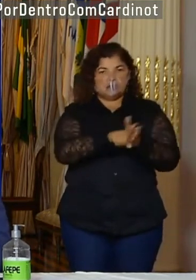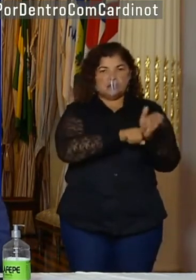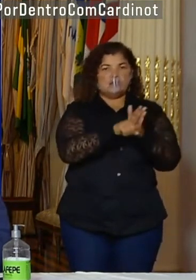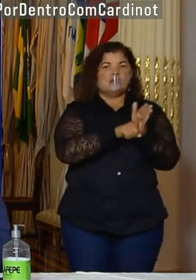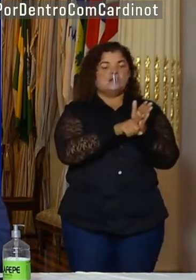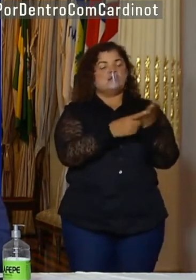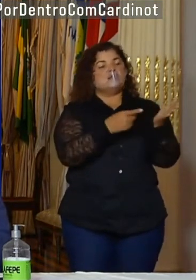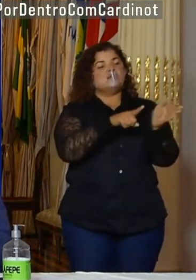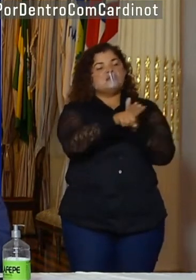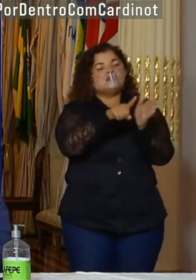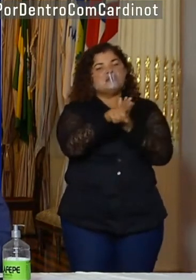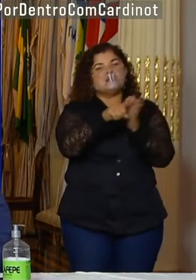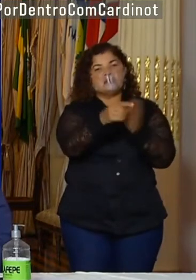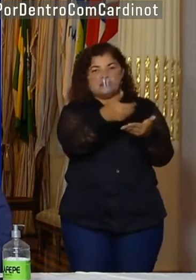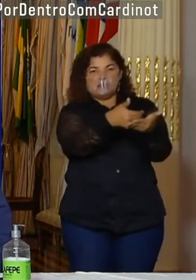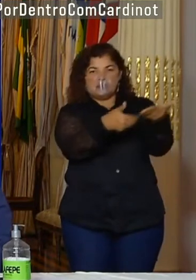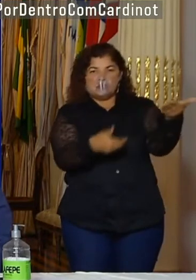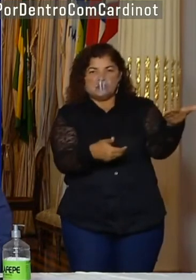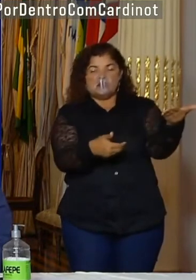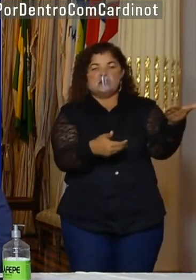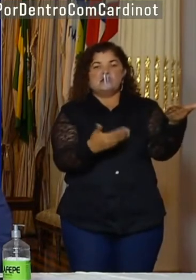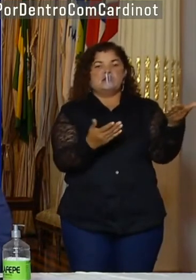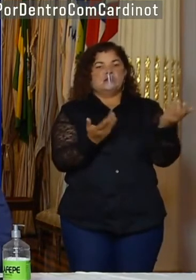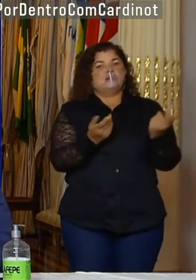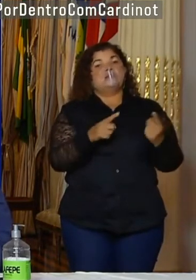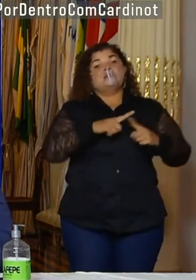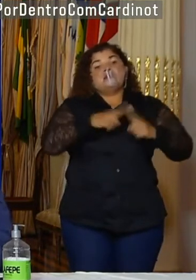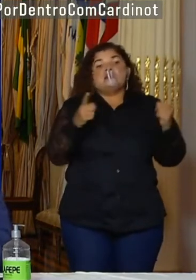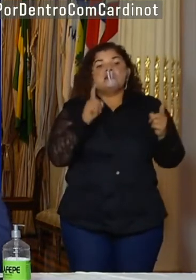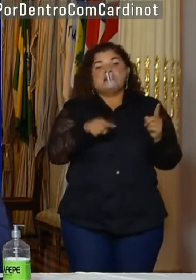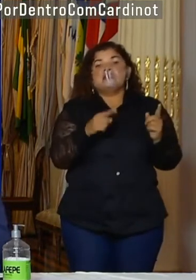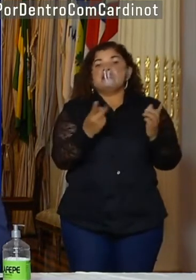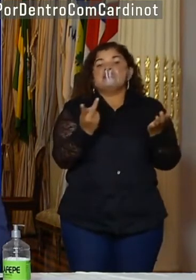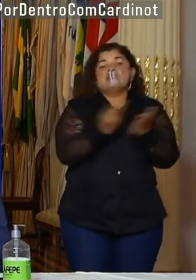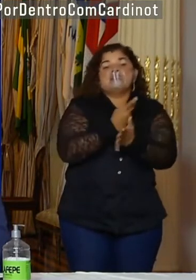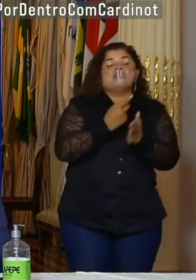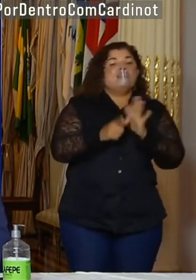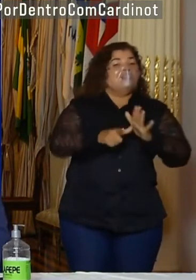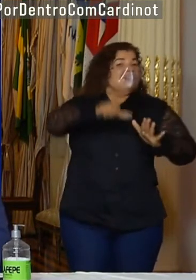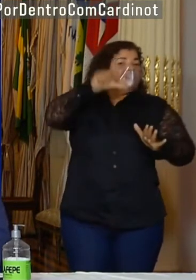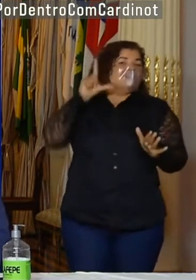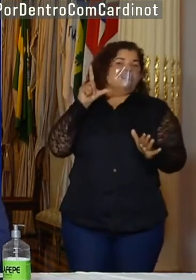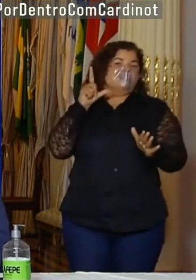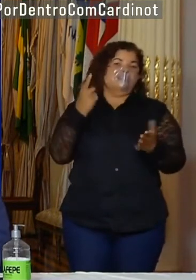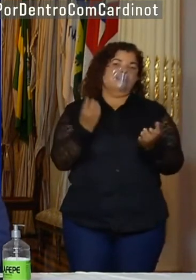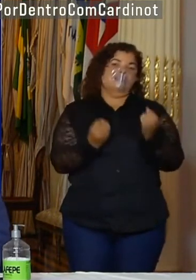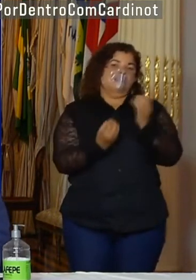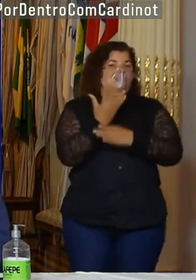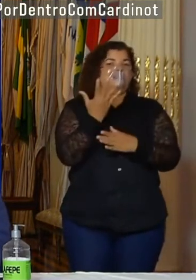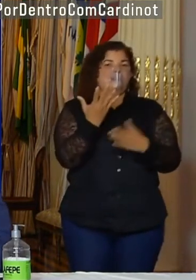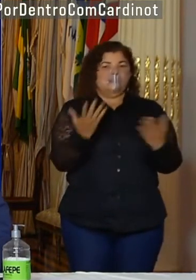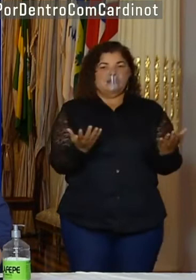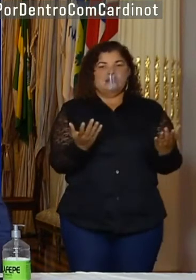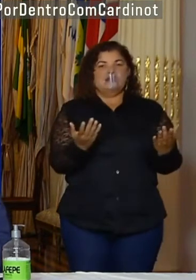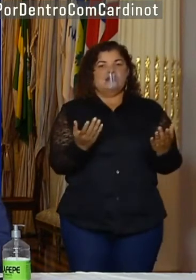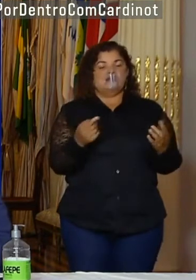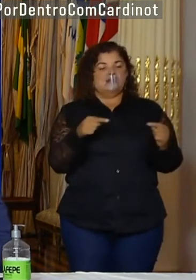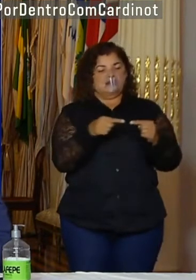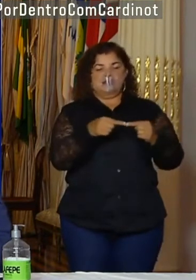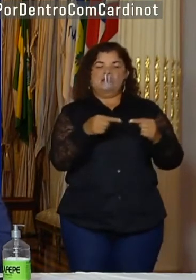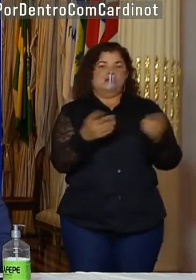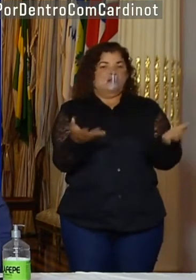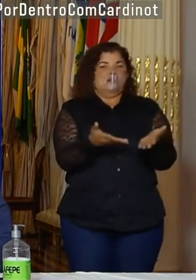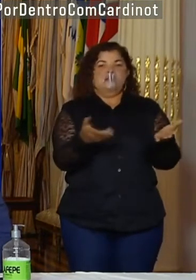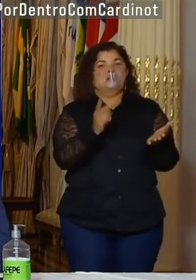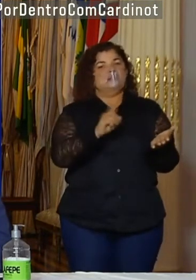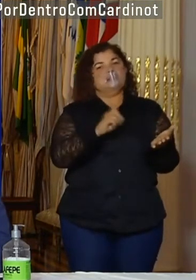epidemiológico, só que foram casos muito anteriores, né, a este momento, ou seja, são